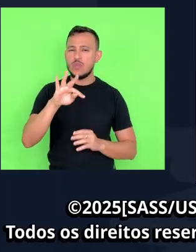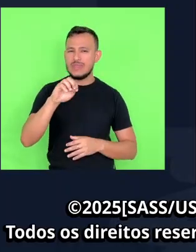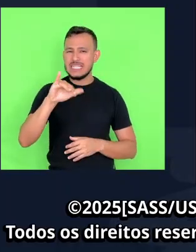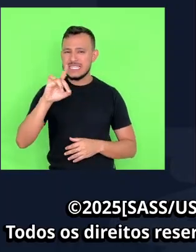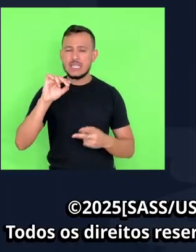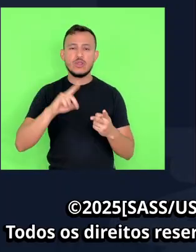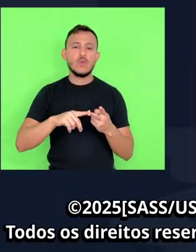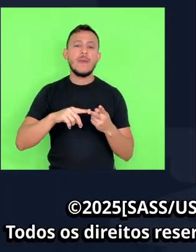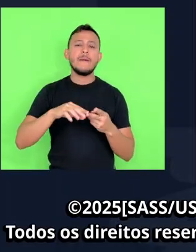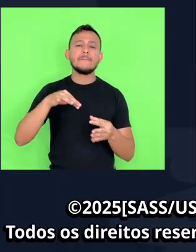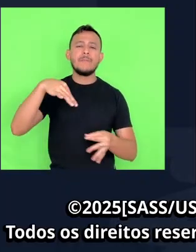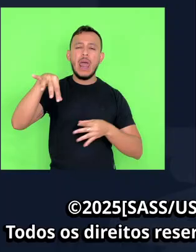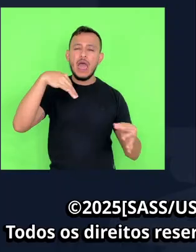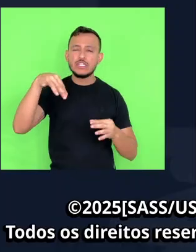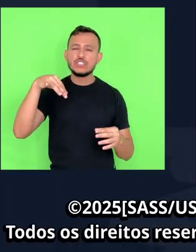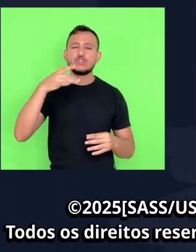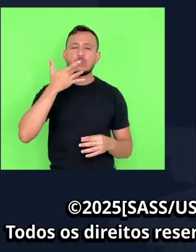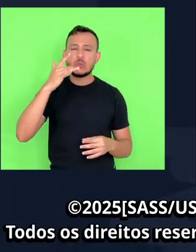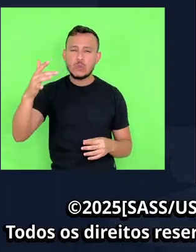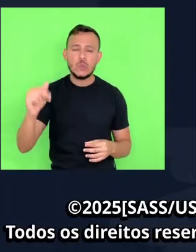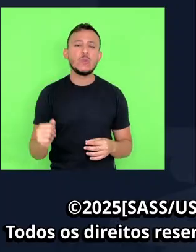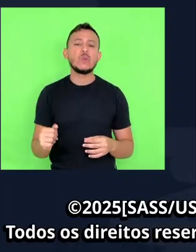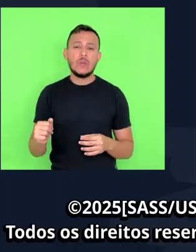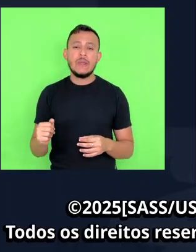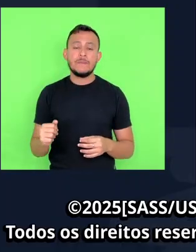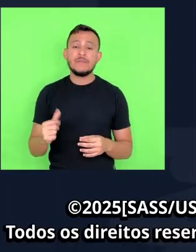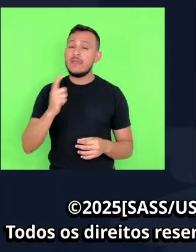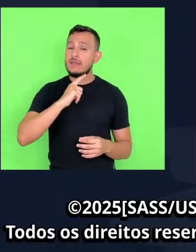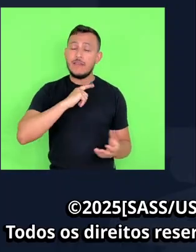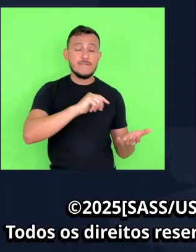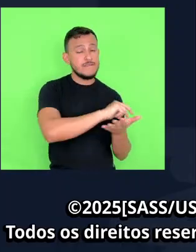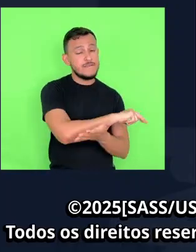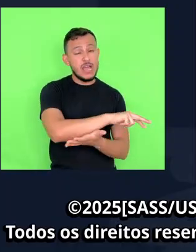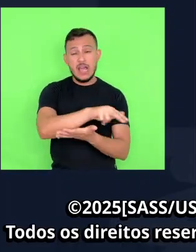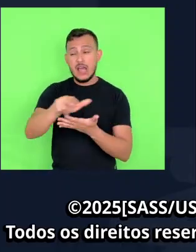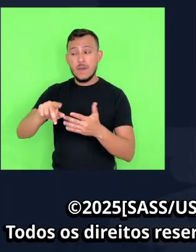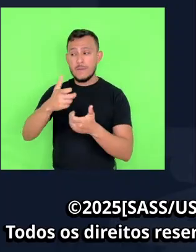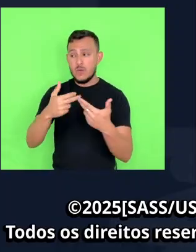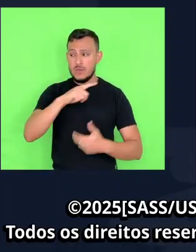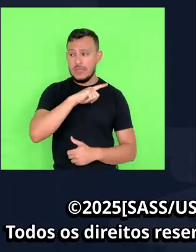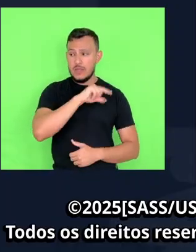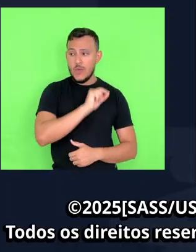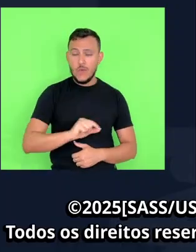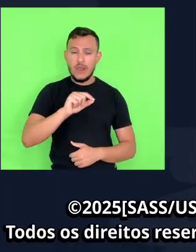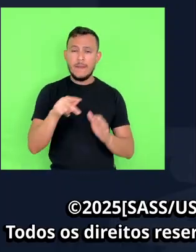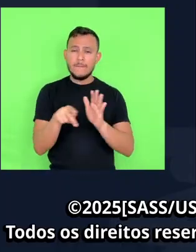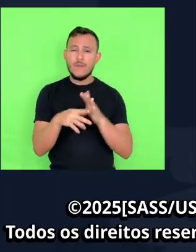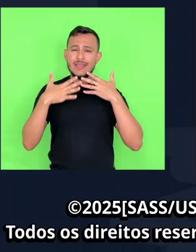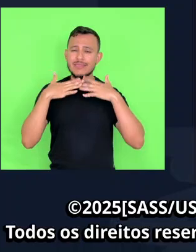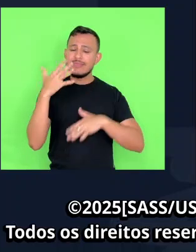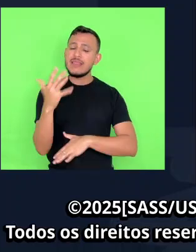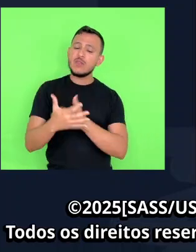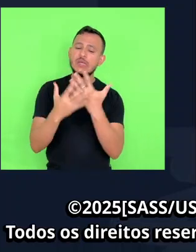das embalagens plásticas que nós usamos, uma série de esses produtos que vão se degradando na